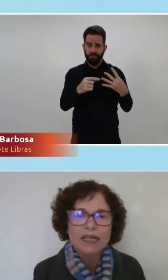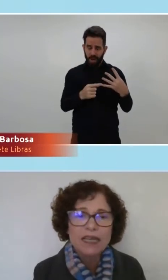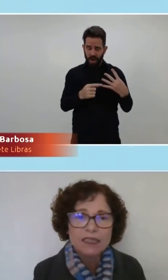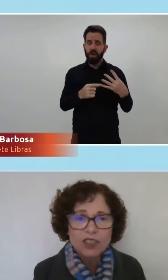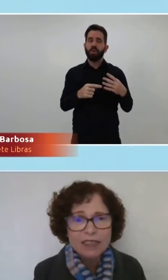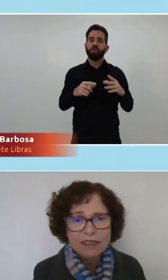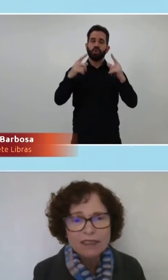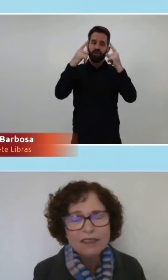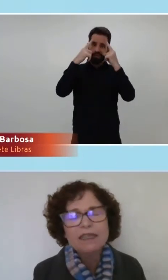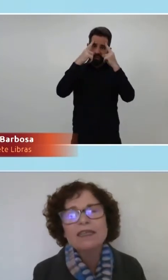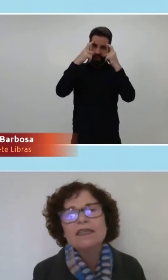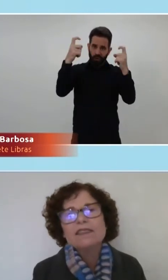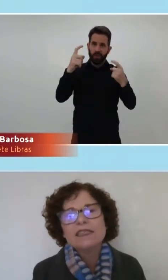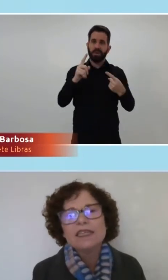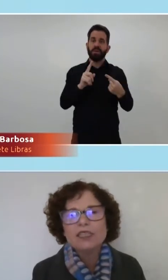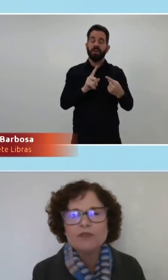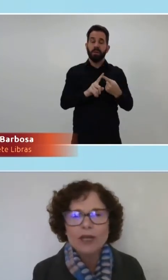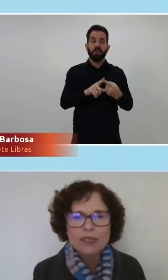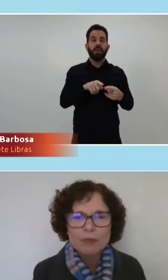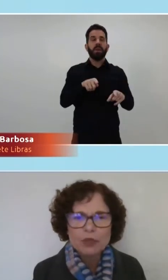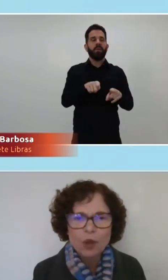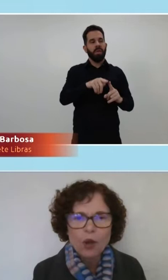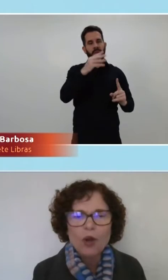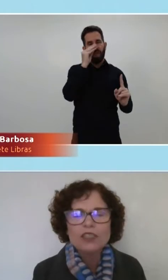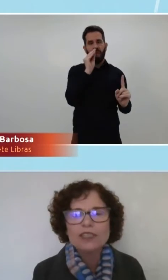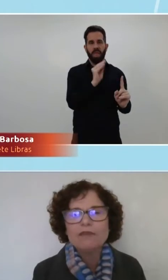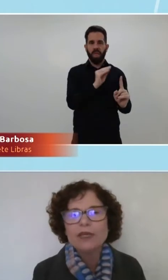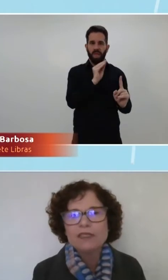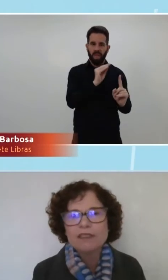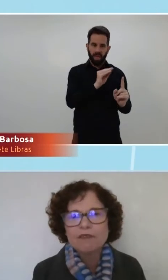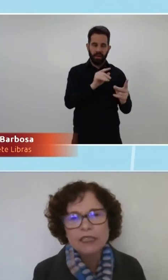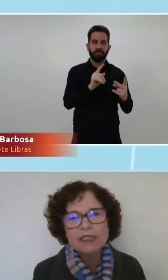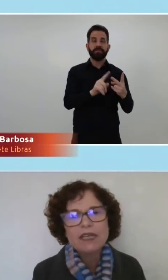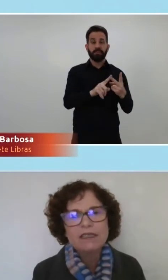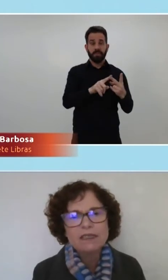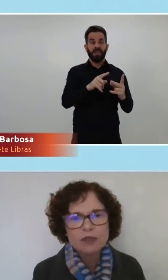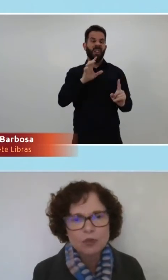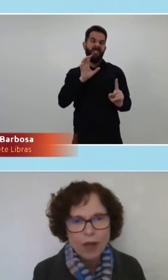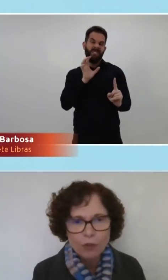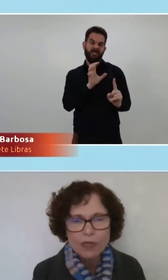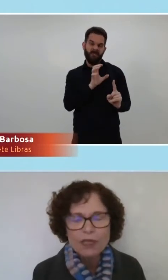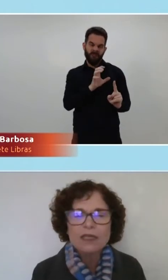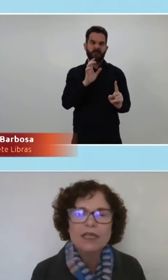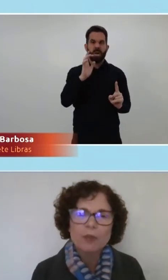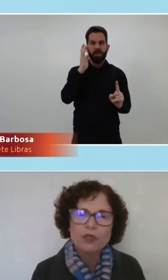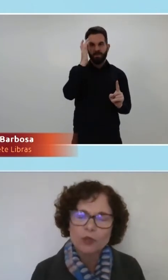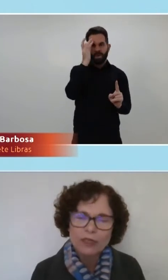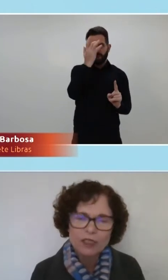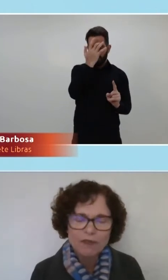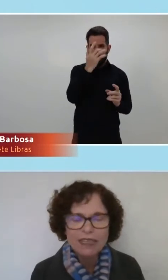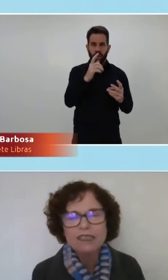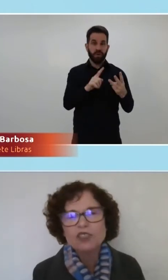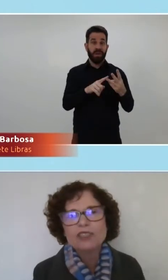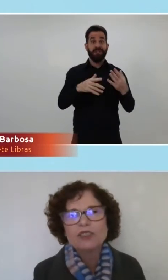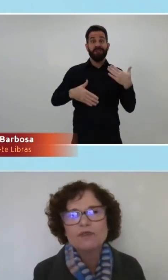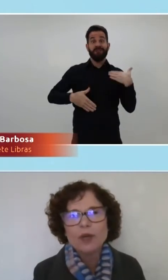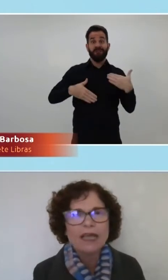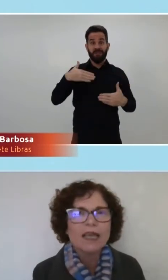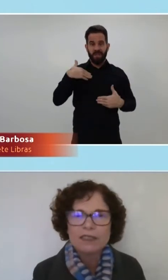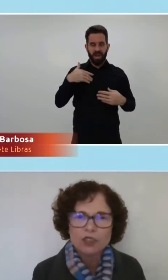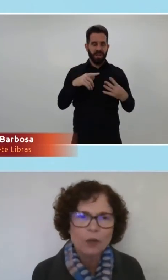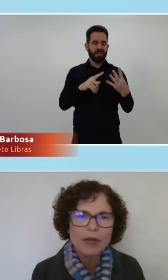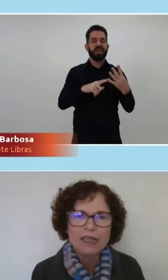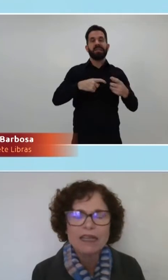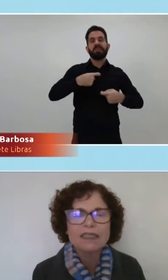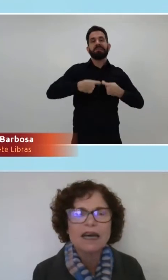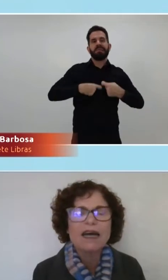primeira é negligência, seguida de violência psicológica, violência física e sexual. E depois outras variantes das